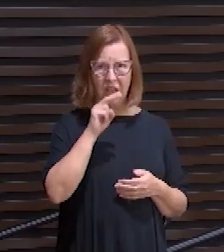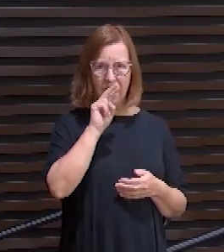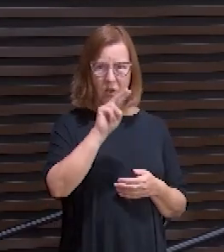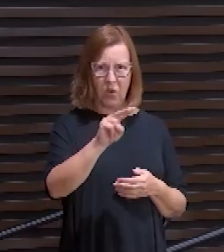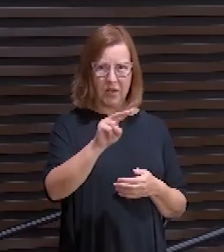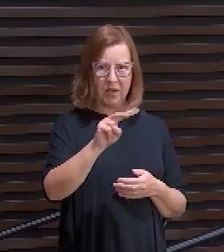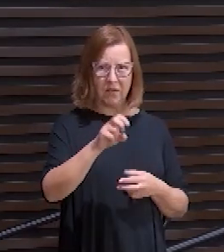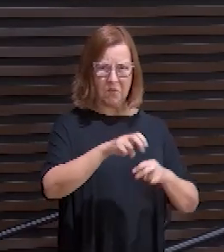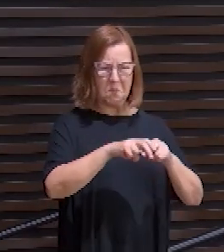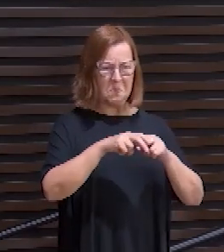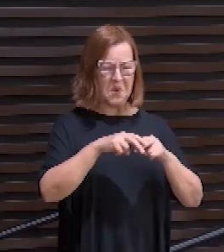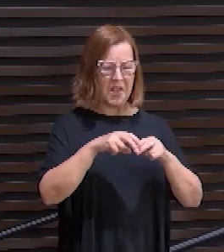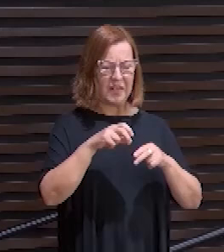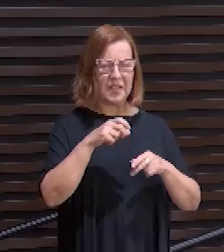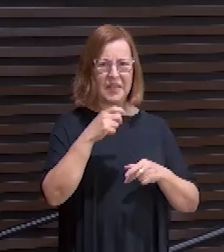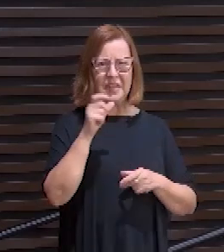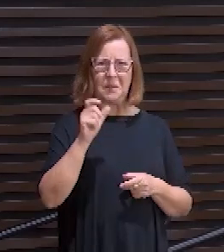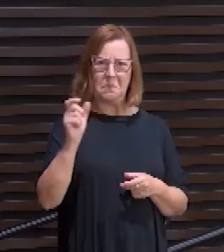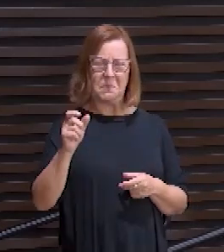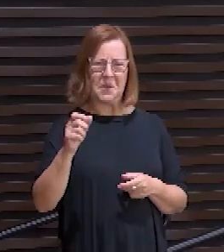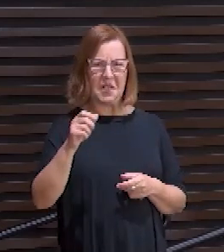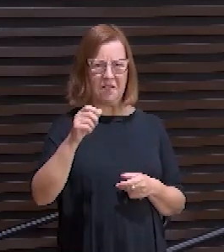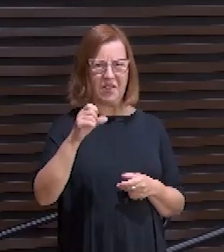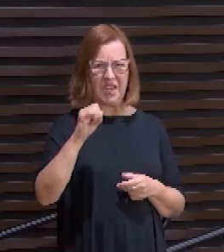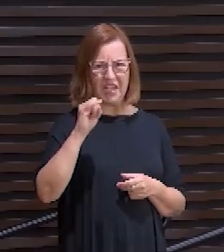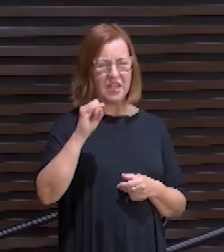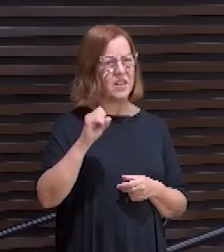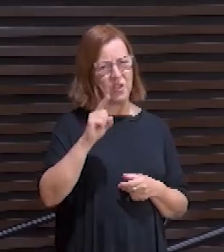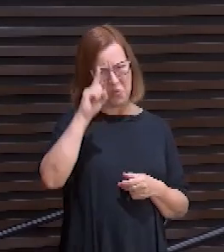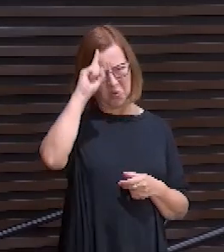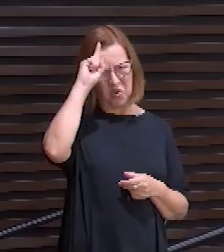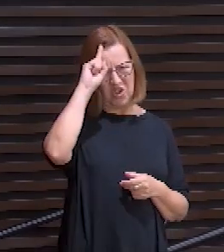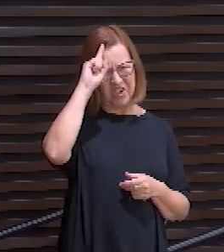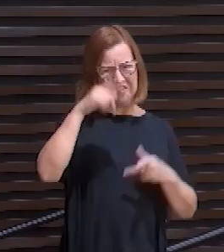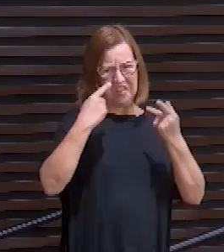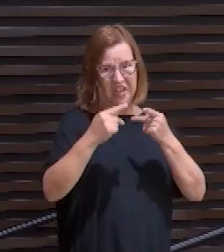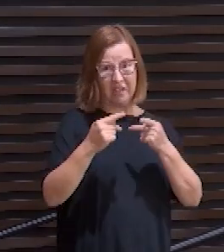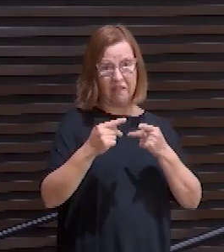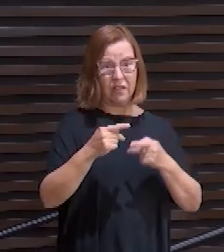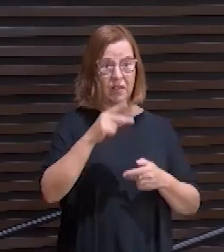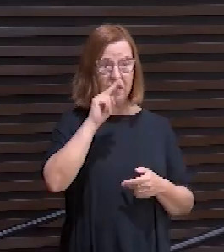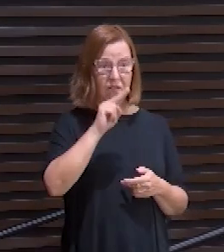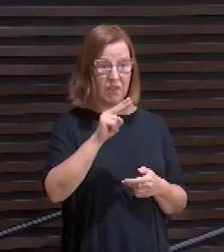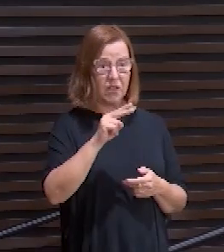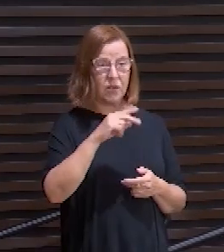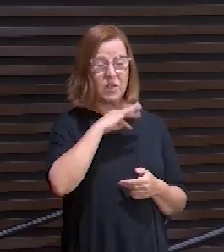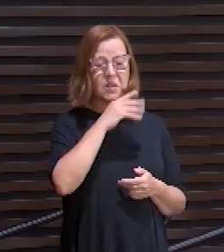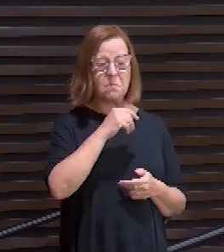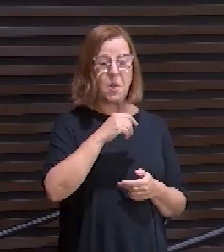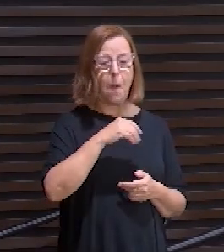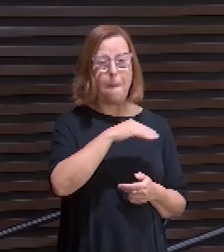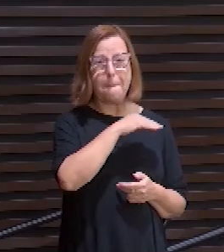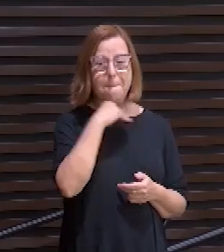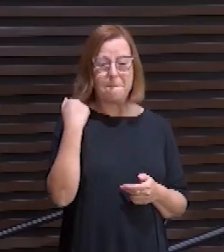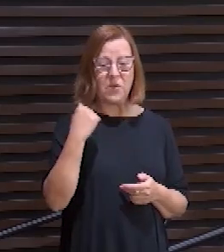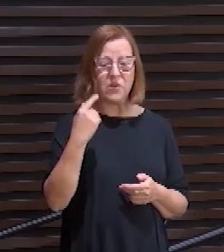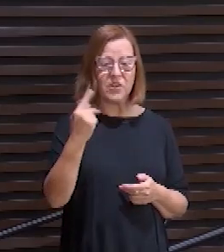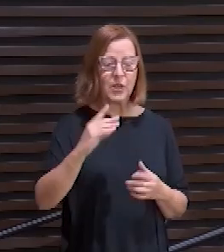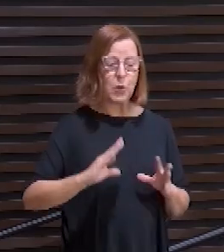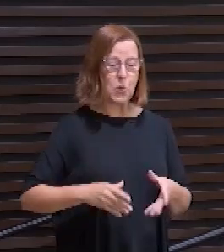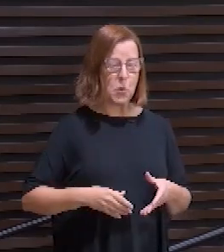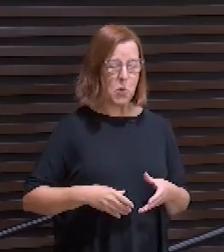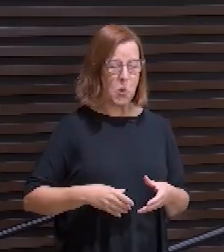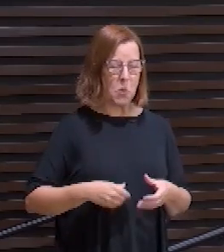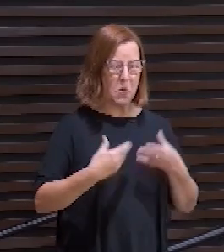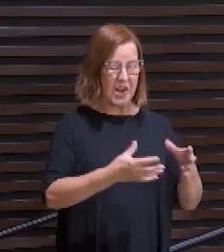palavras que o chifre proferia. Estive olhando e vi que o animal foi morto, e o seu corpo desfeito e entregue para ser queimado. Quanto